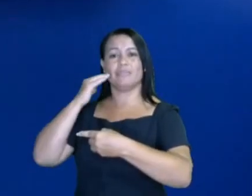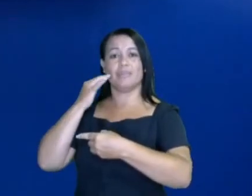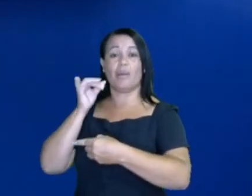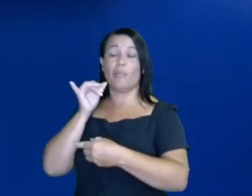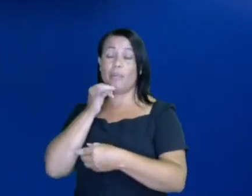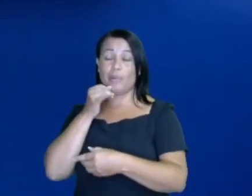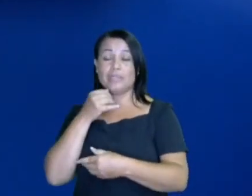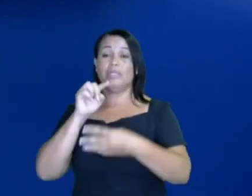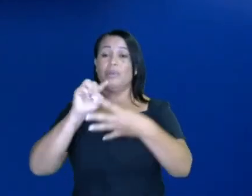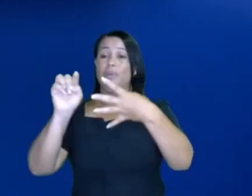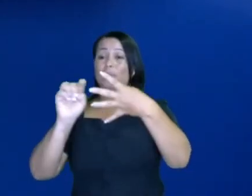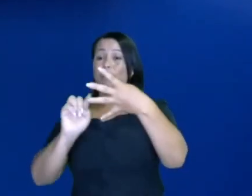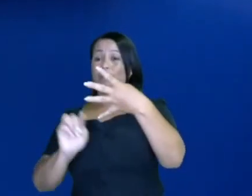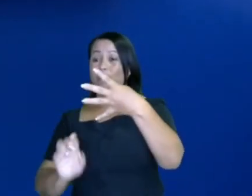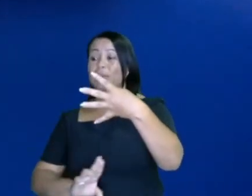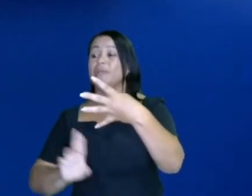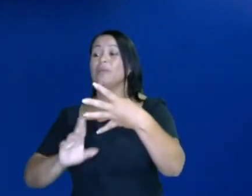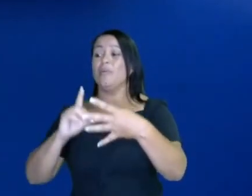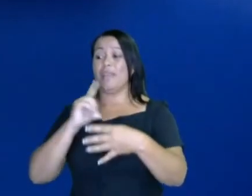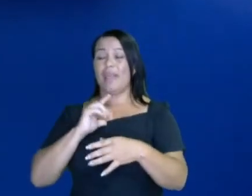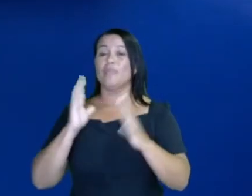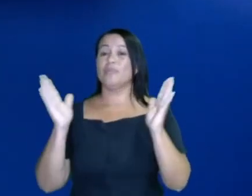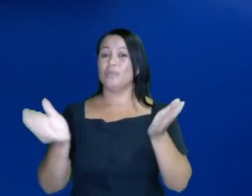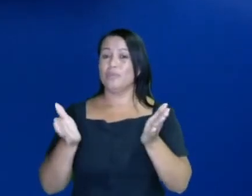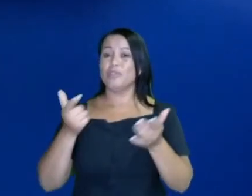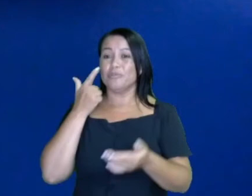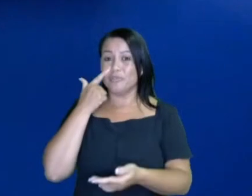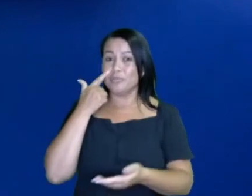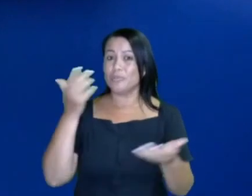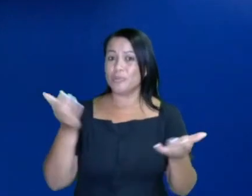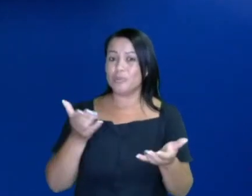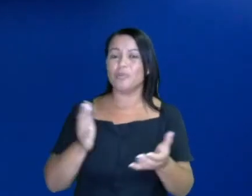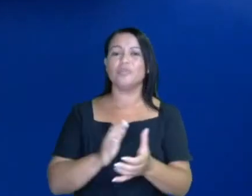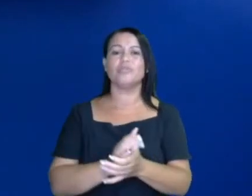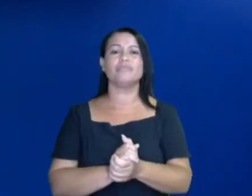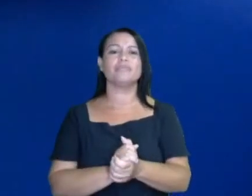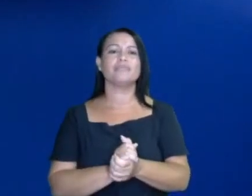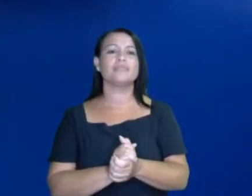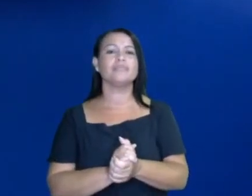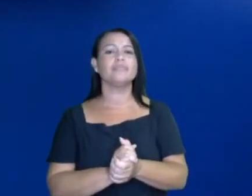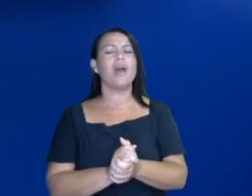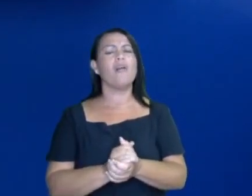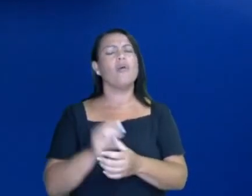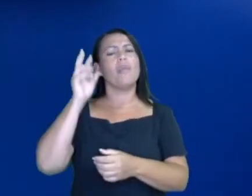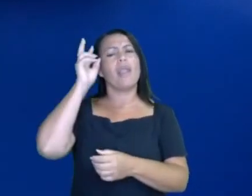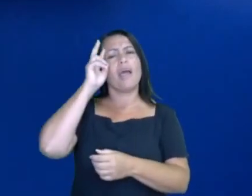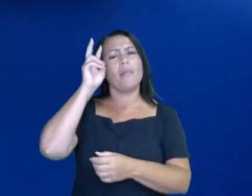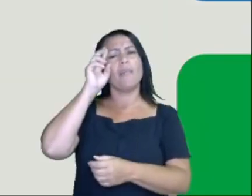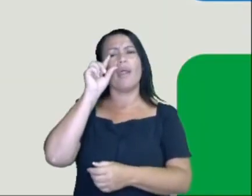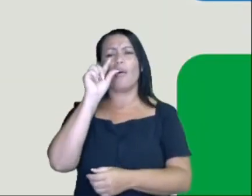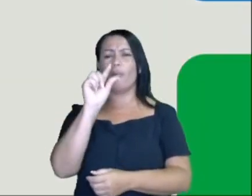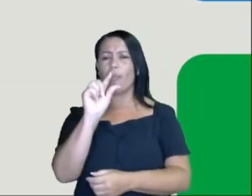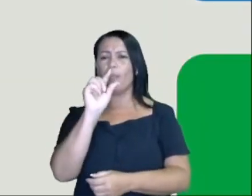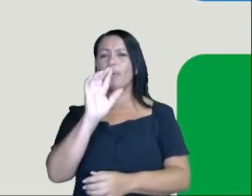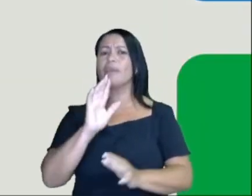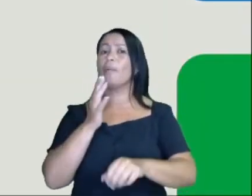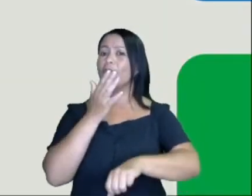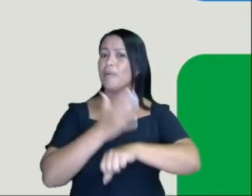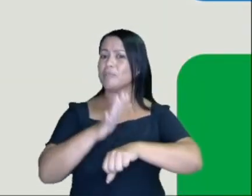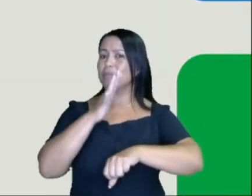Poxa, quantas relações ecológicas vimos hoje, hein? Vamos só relembrar um pouco mais. Vamos